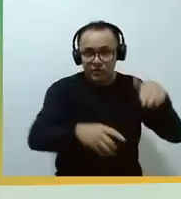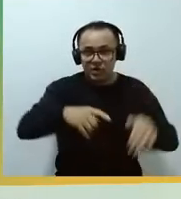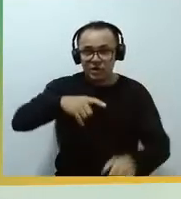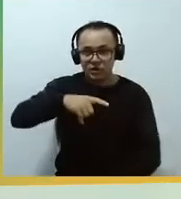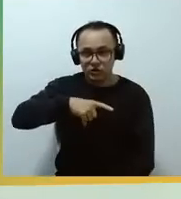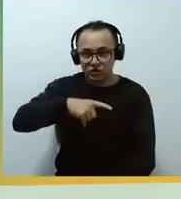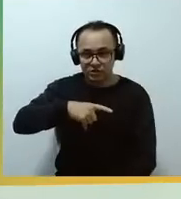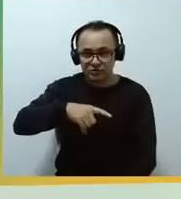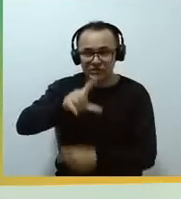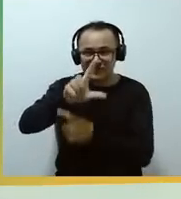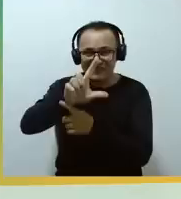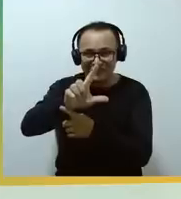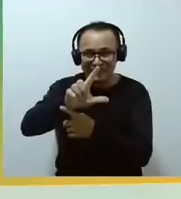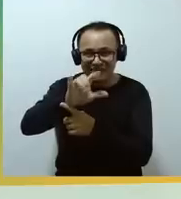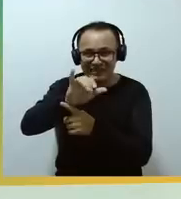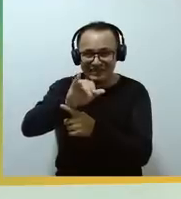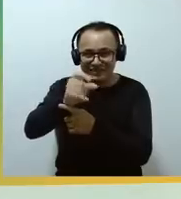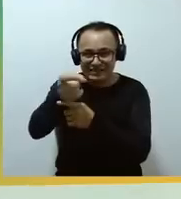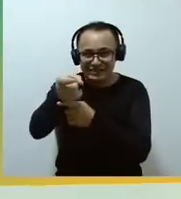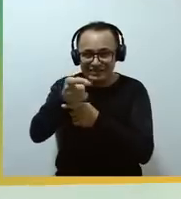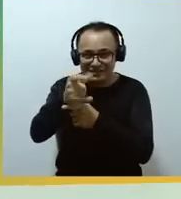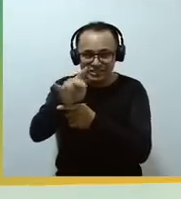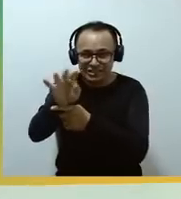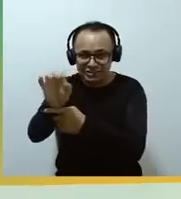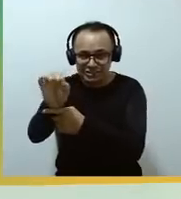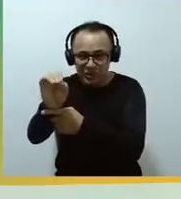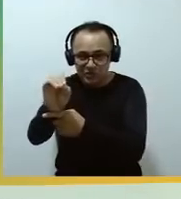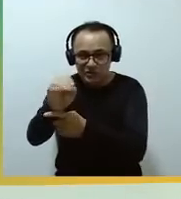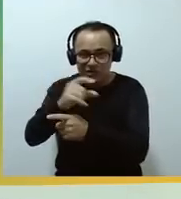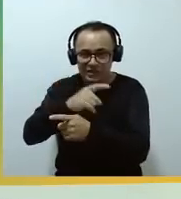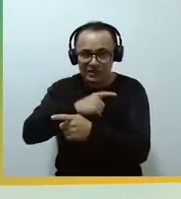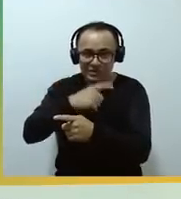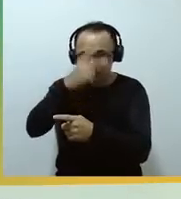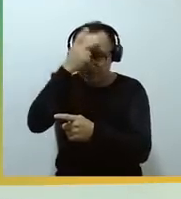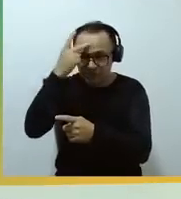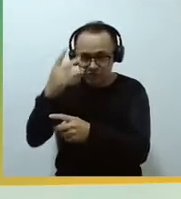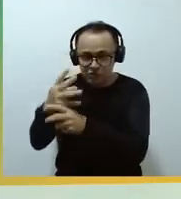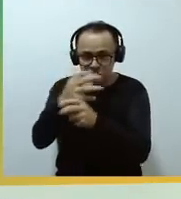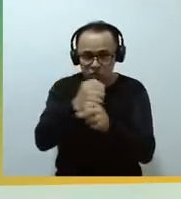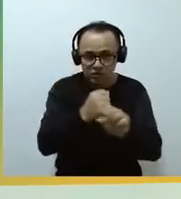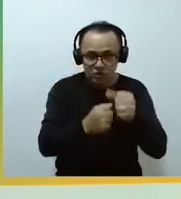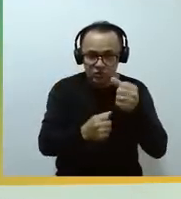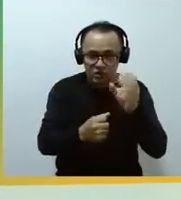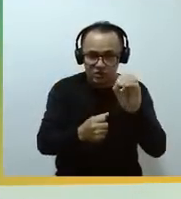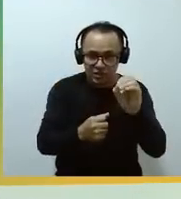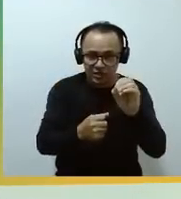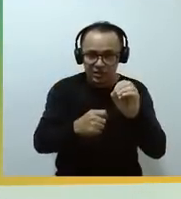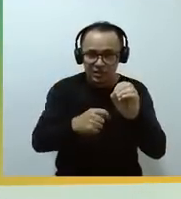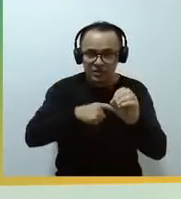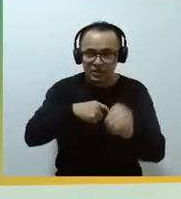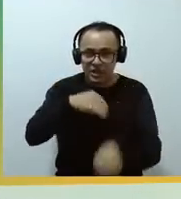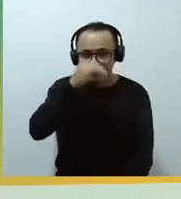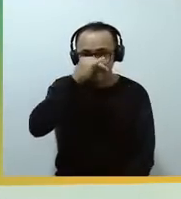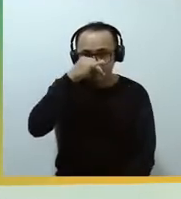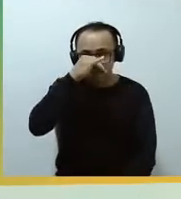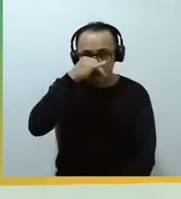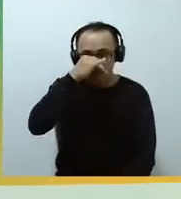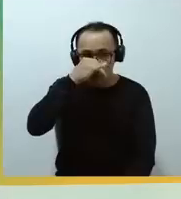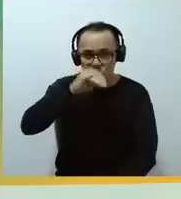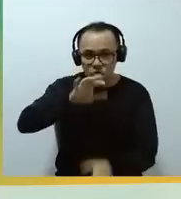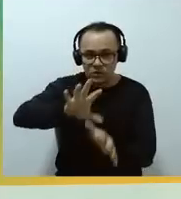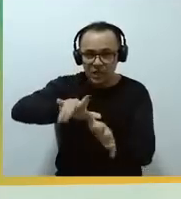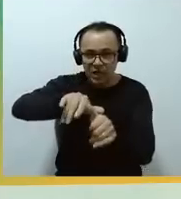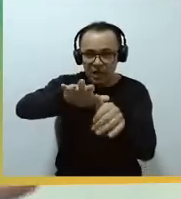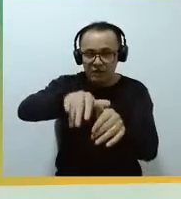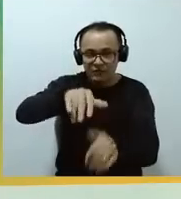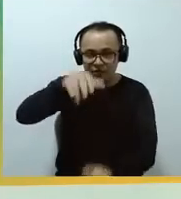ruim, tinha cerca de 80 pessoas lá, tinha porcos, tinha cachorro, tinha aves, tinha cavalo, mas, sobretudo, as pessoas sofrendo,